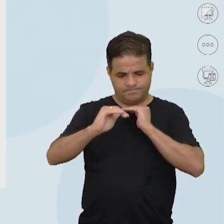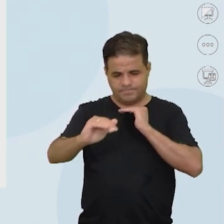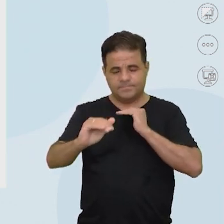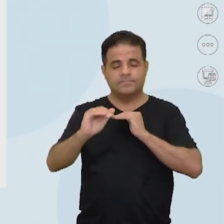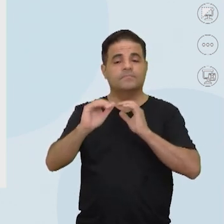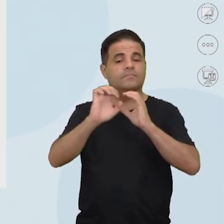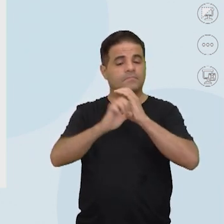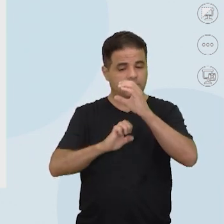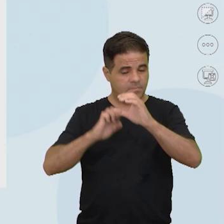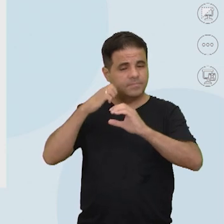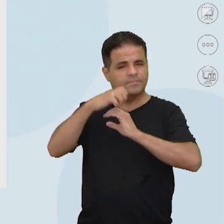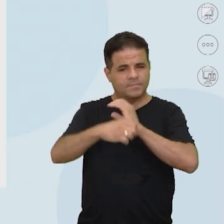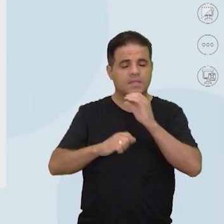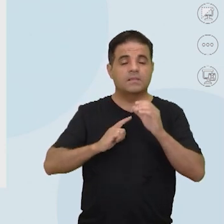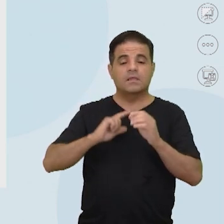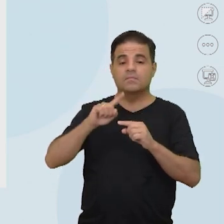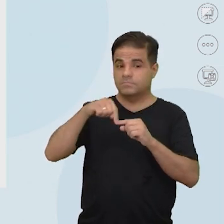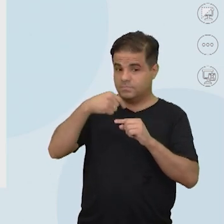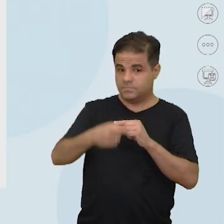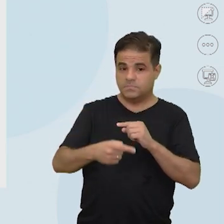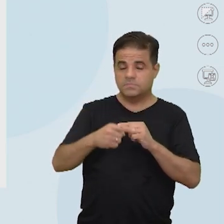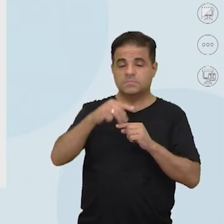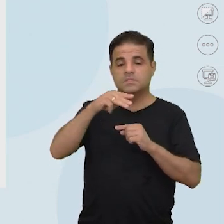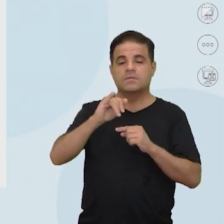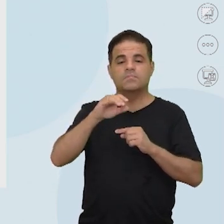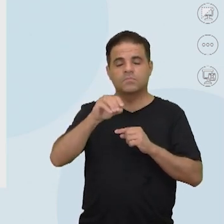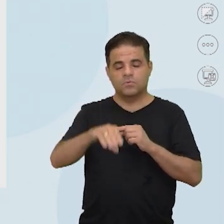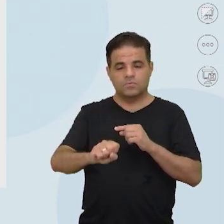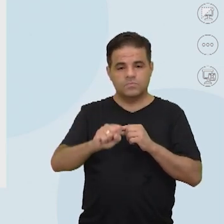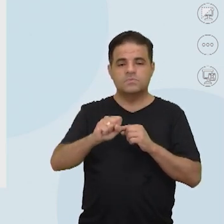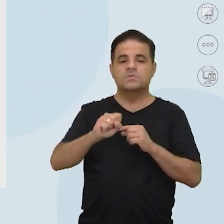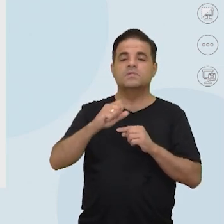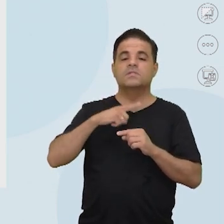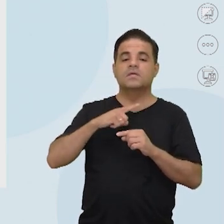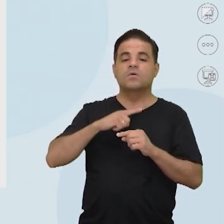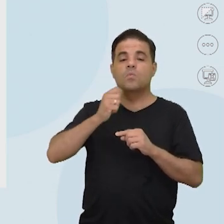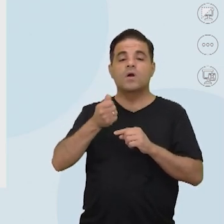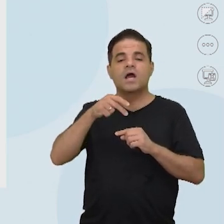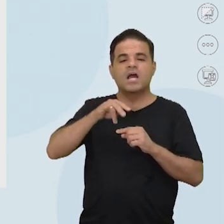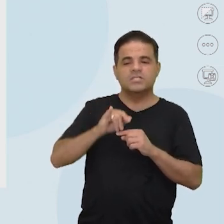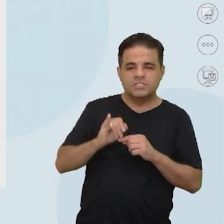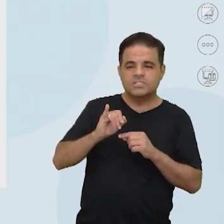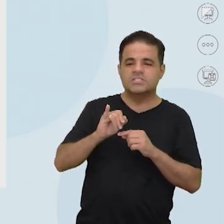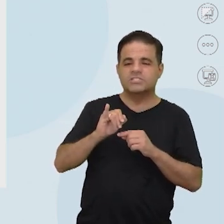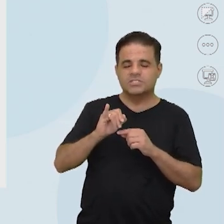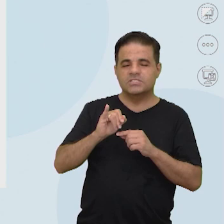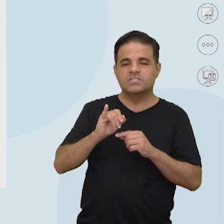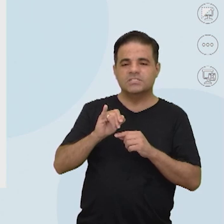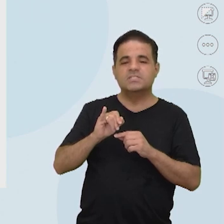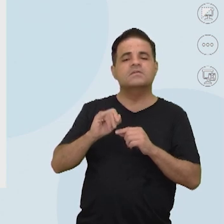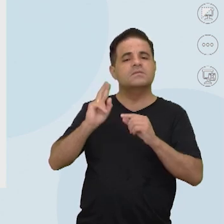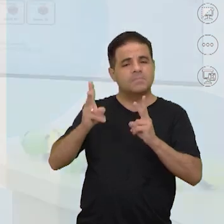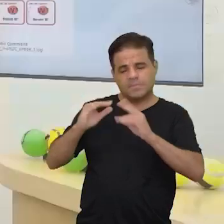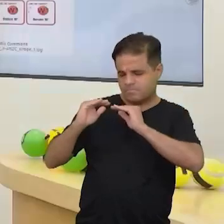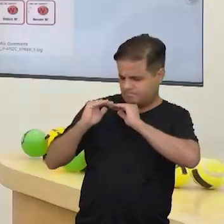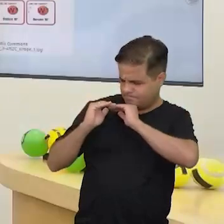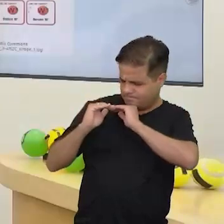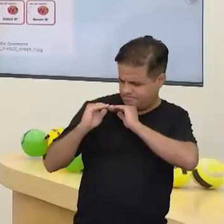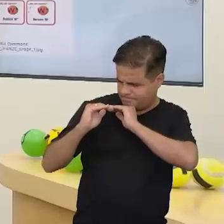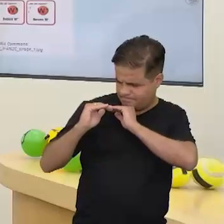tem o pósitron, certo? Você tem um míon, você tem um antimíon, você tem um tal, o antital. Isso para manter a estabilidade